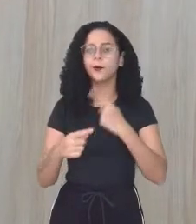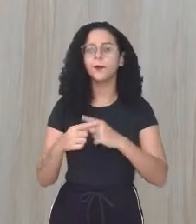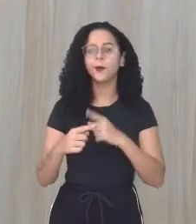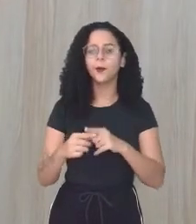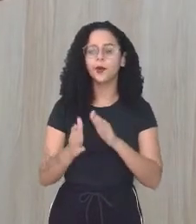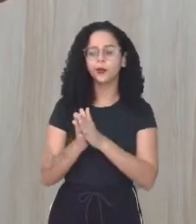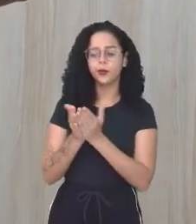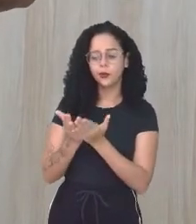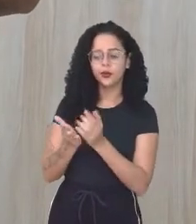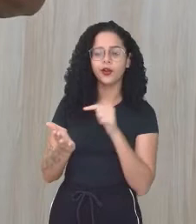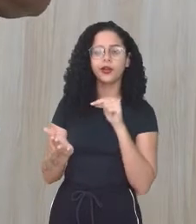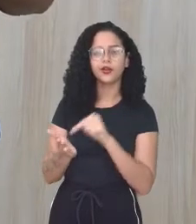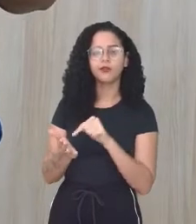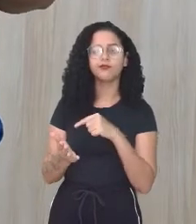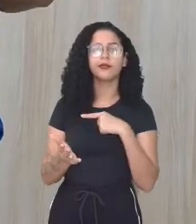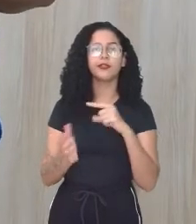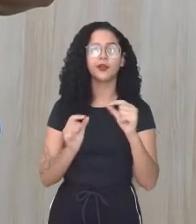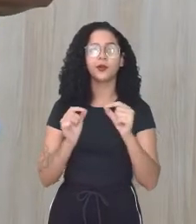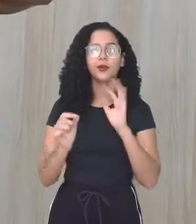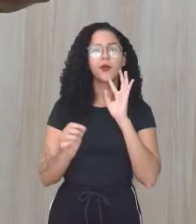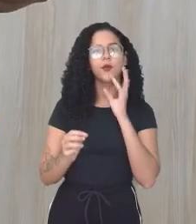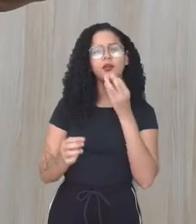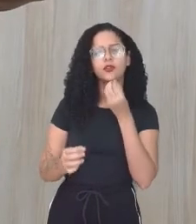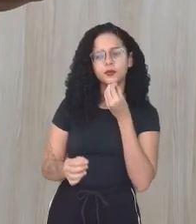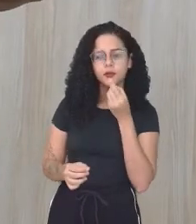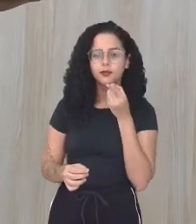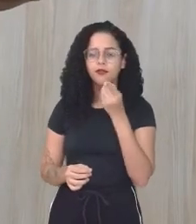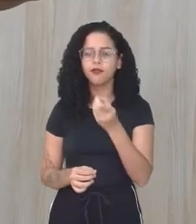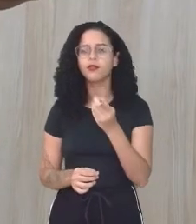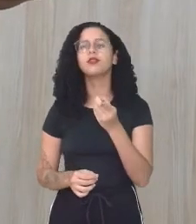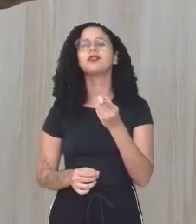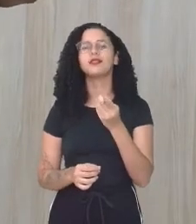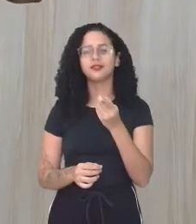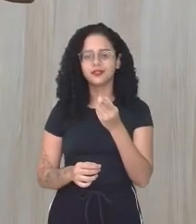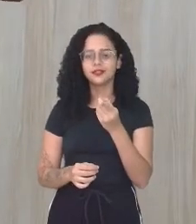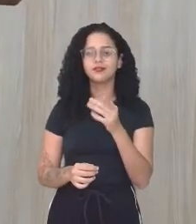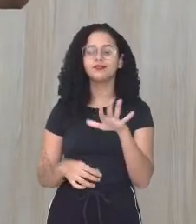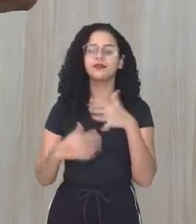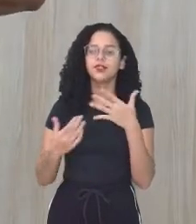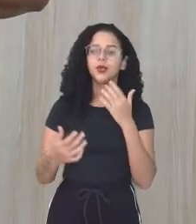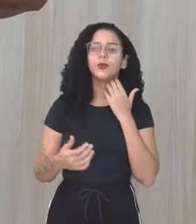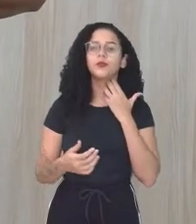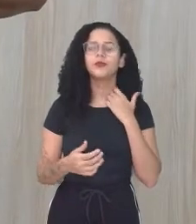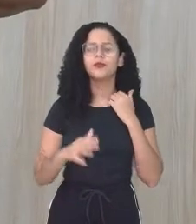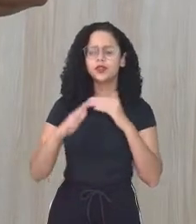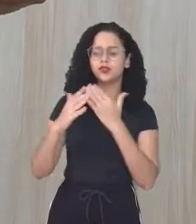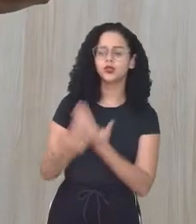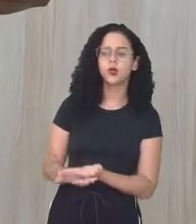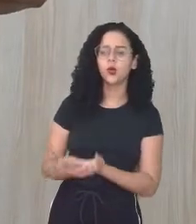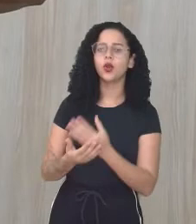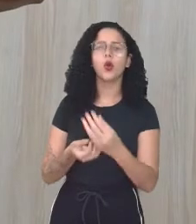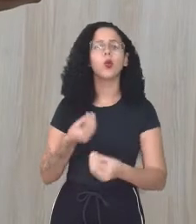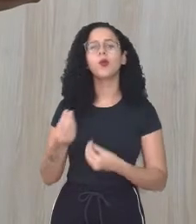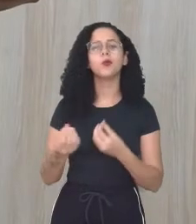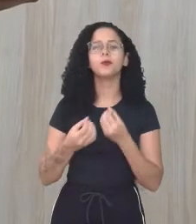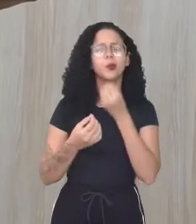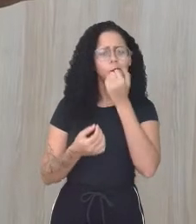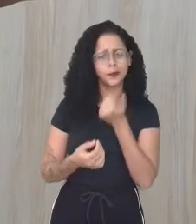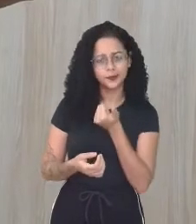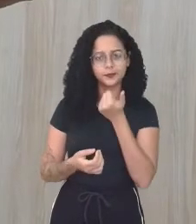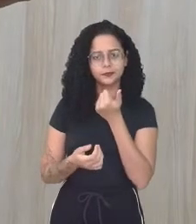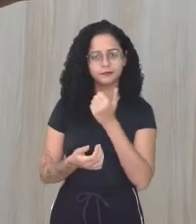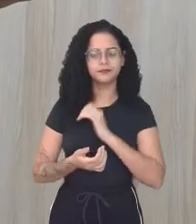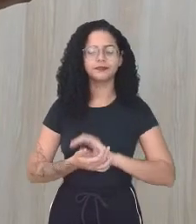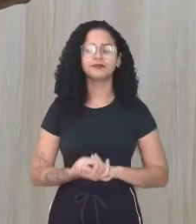no livro ele traz conhecimento para você. E aí na escola, como é que você está?